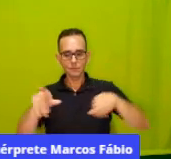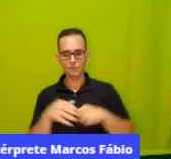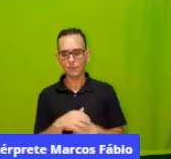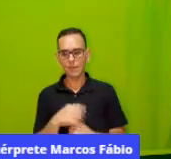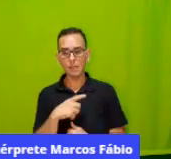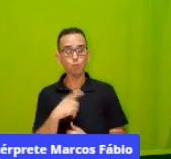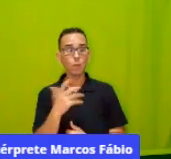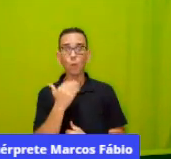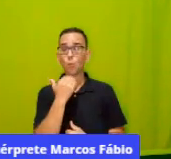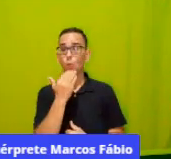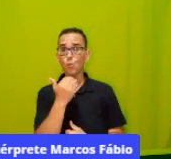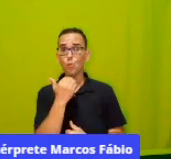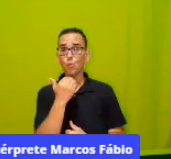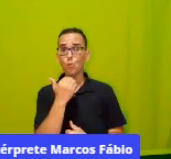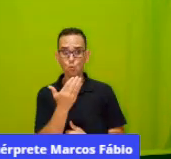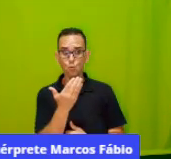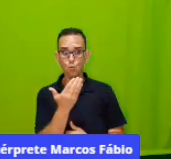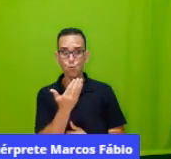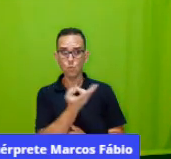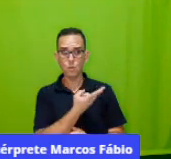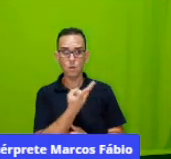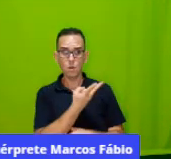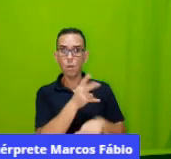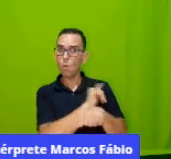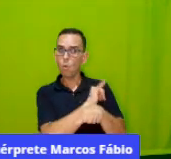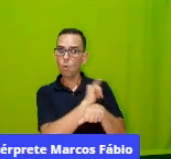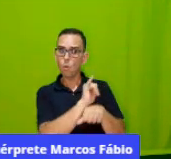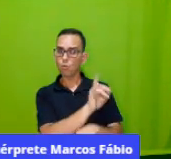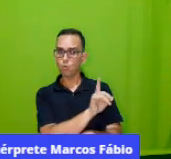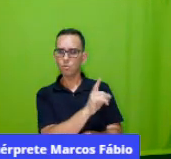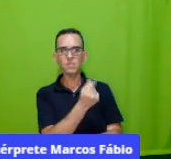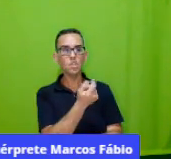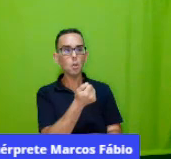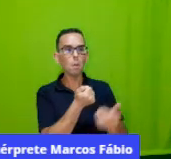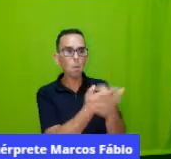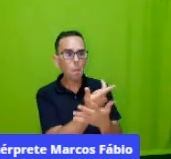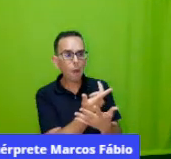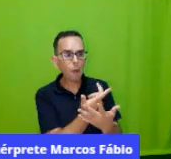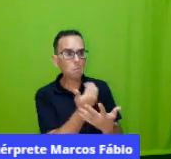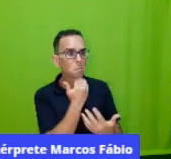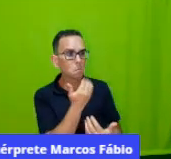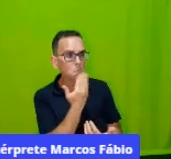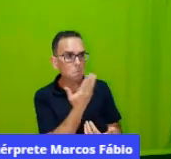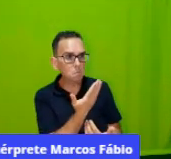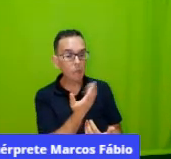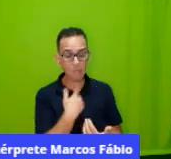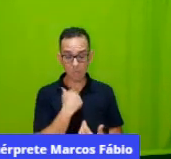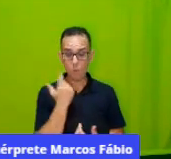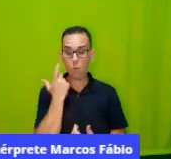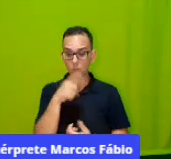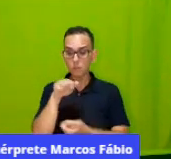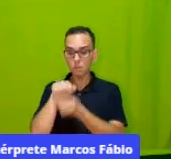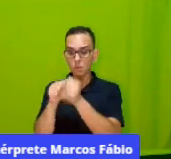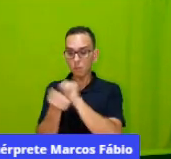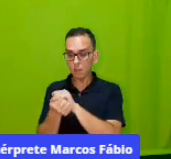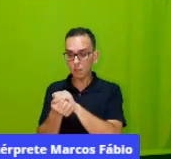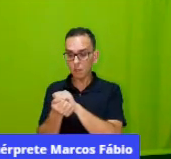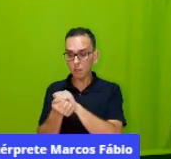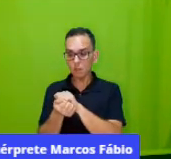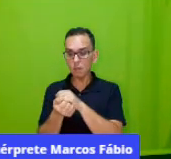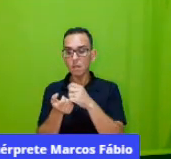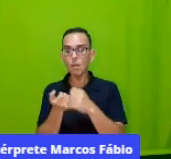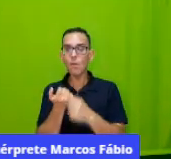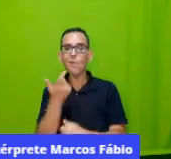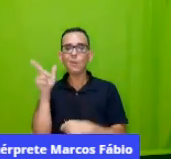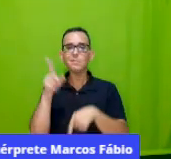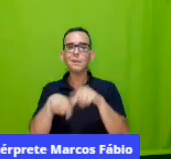outros tipos de adaptação. Vamos supor, eu não tenho nenhum desses recursos, né? Eu não tenho dinheiro para